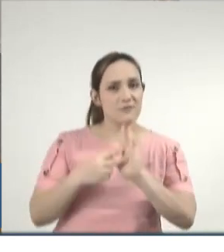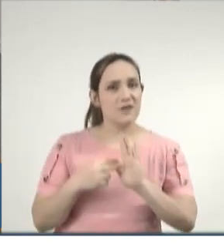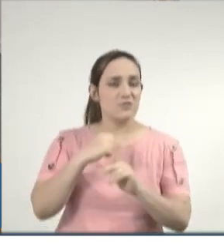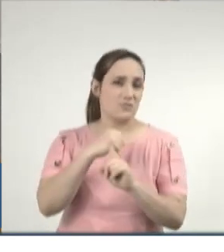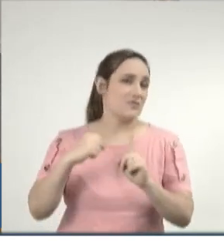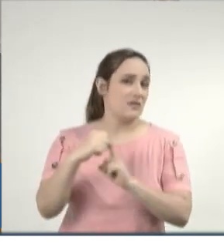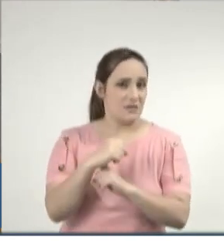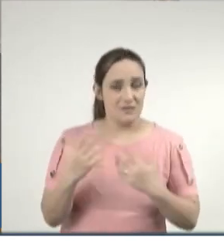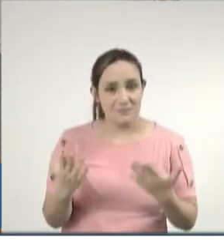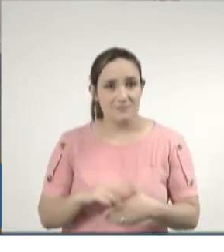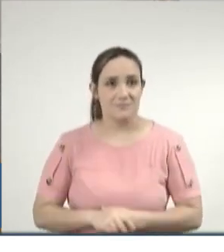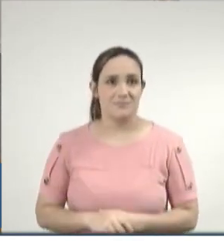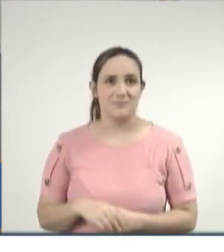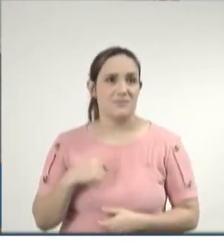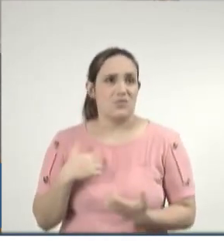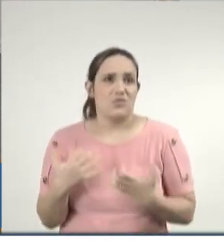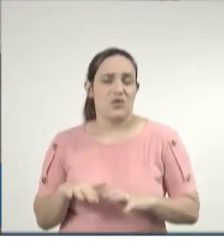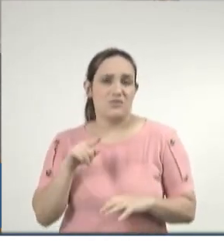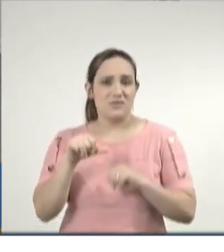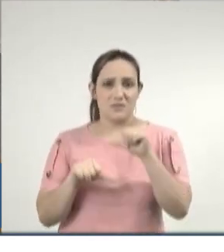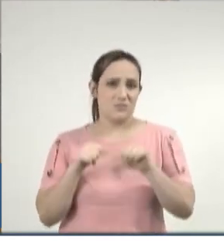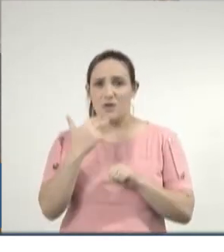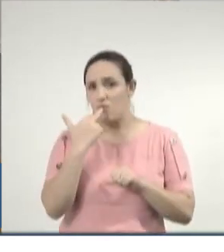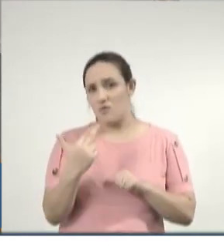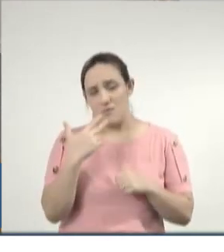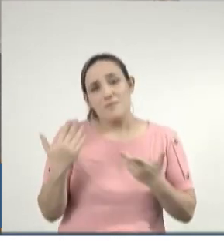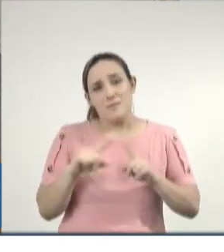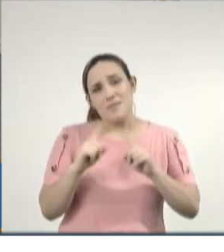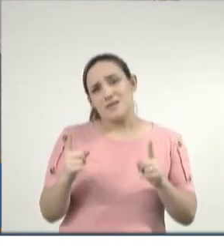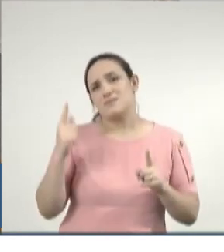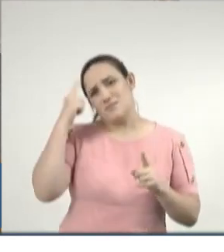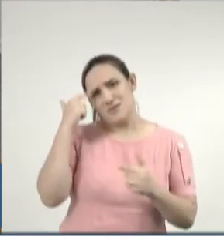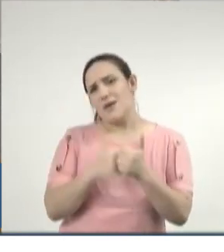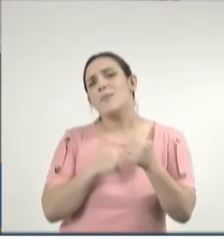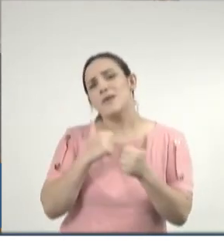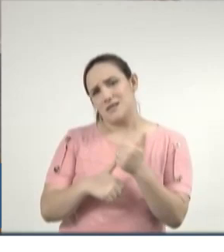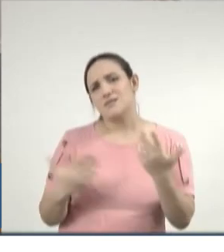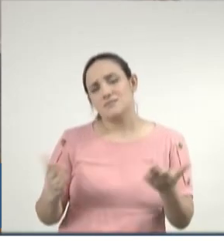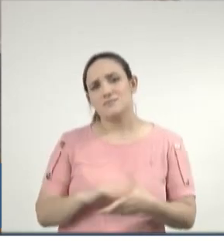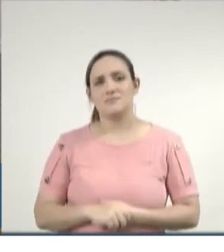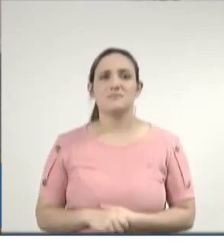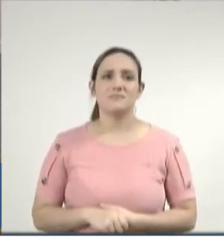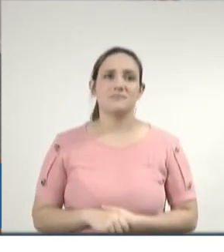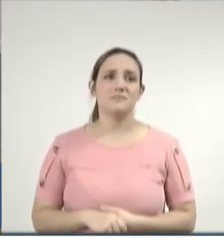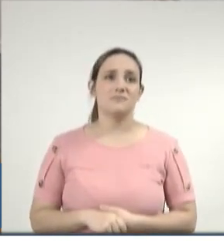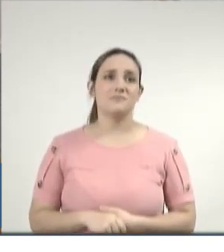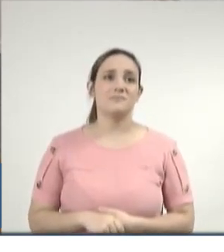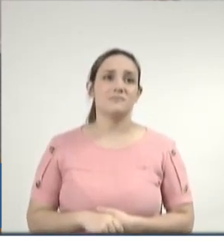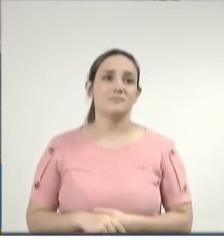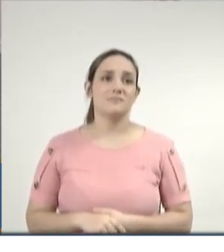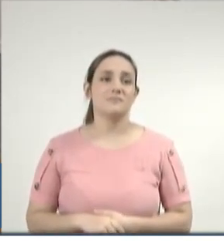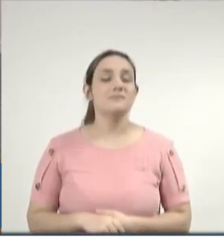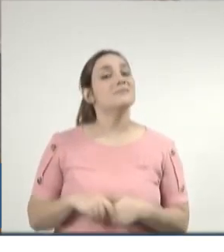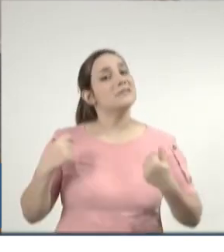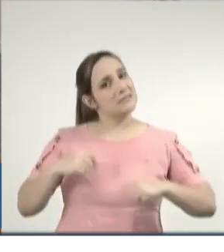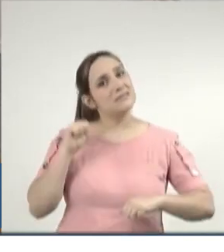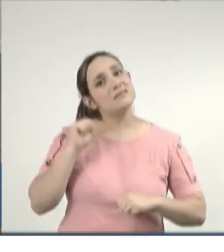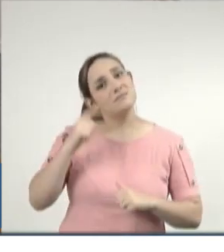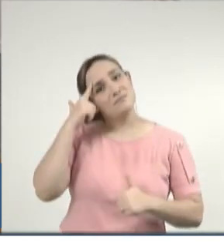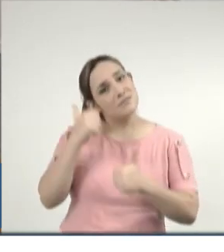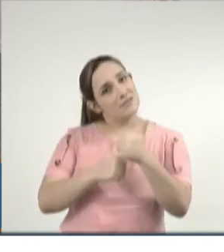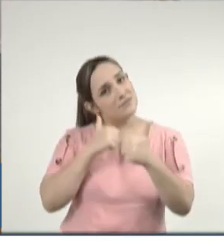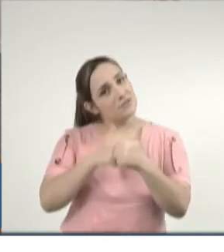Não estou dizendo para vocês mudarem as cores, não é nada disso, mas é para a gente refletir. E a gente tem que